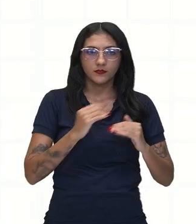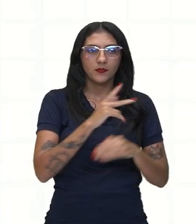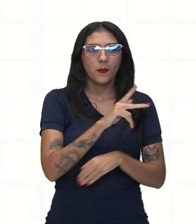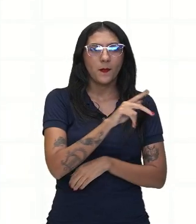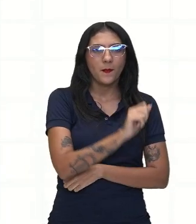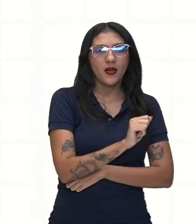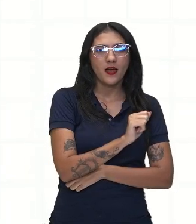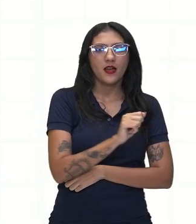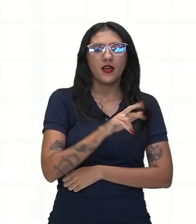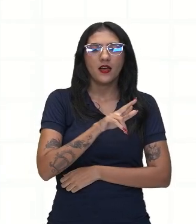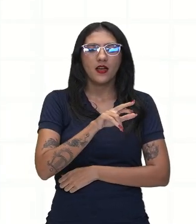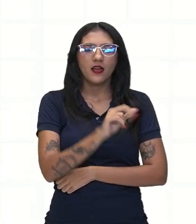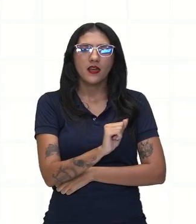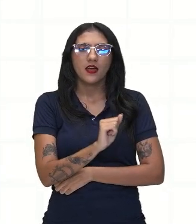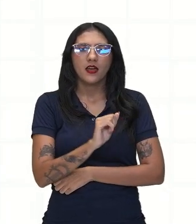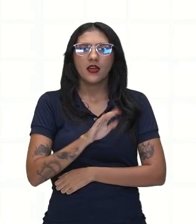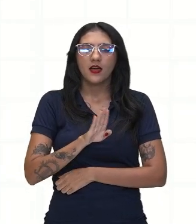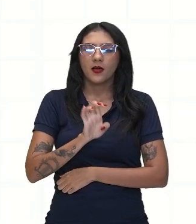Parabéns, né?